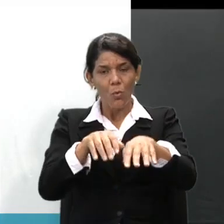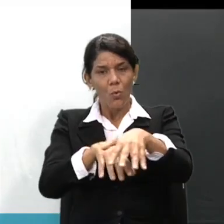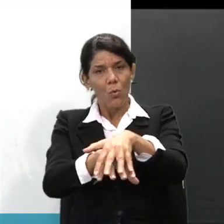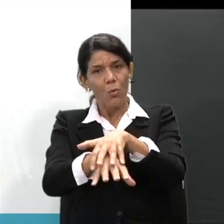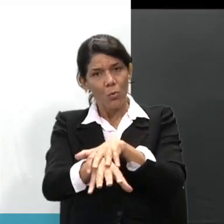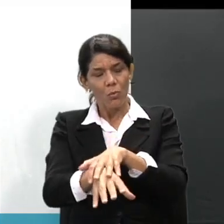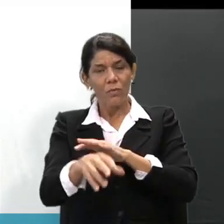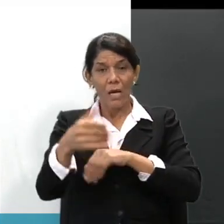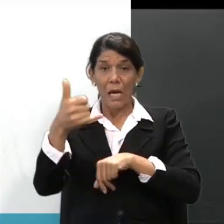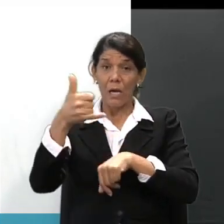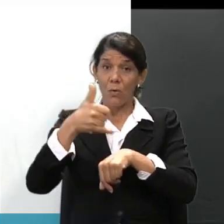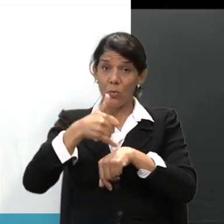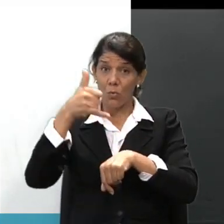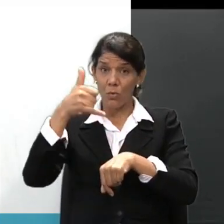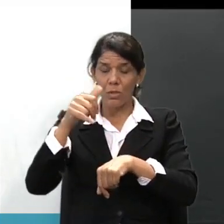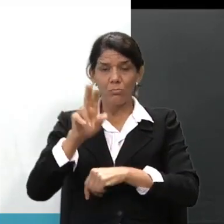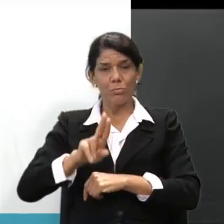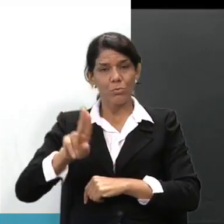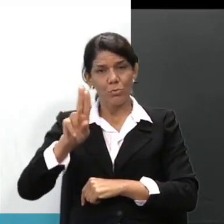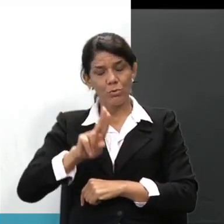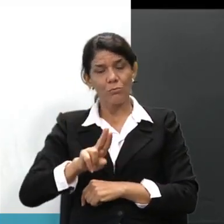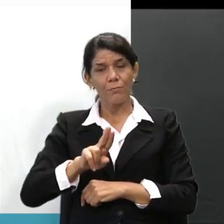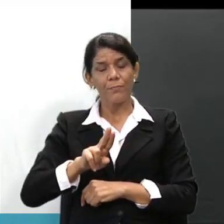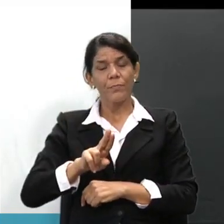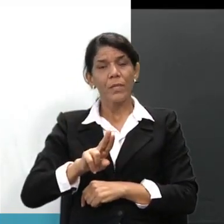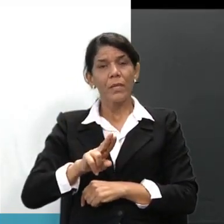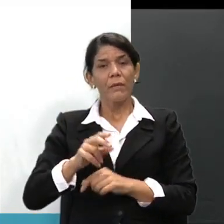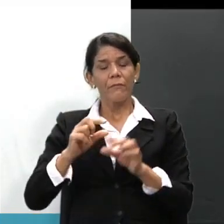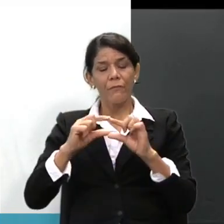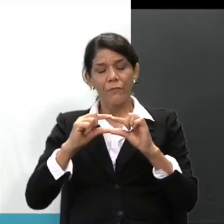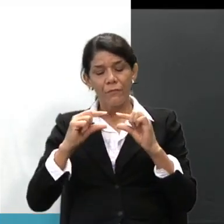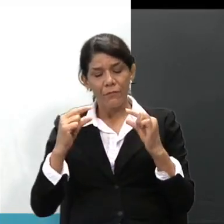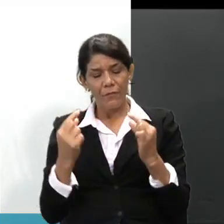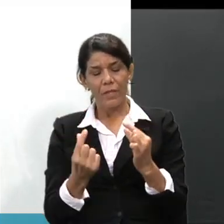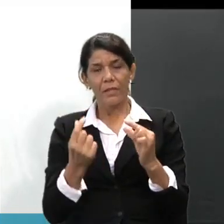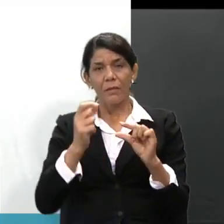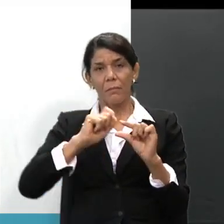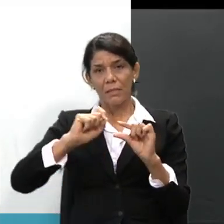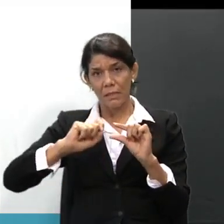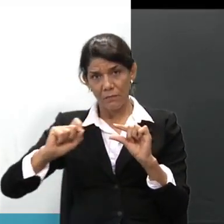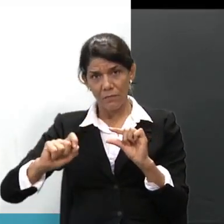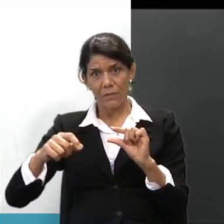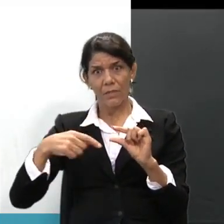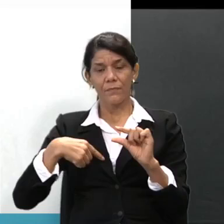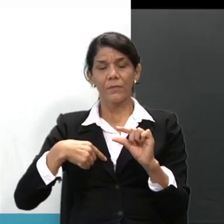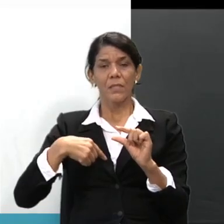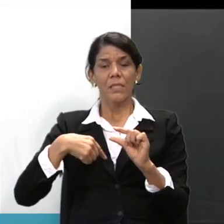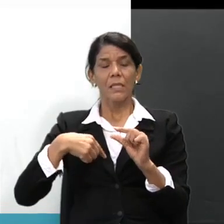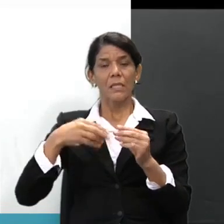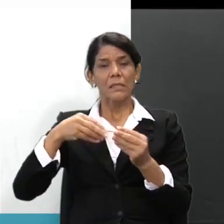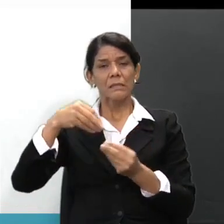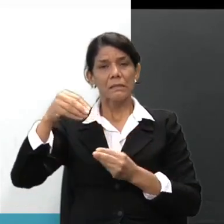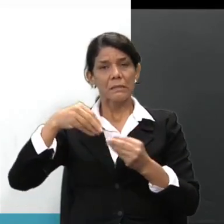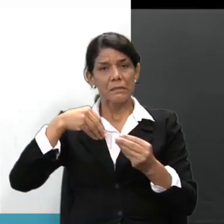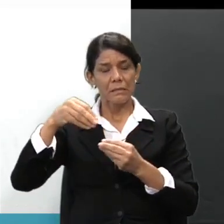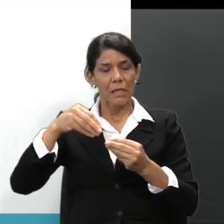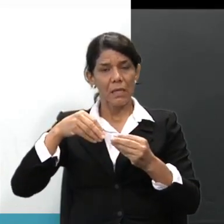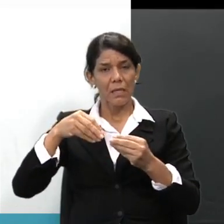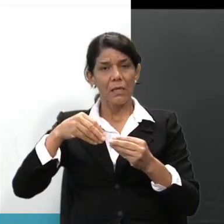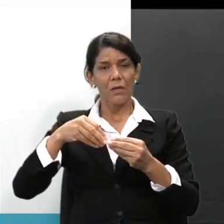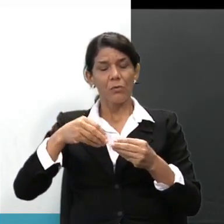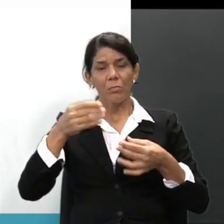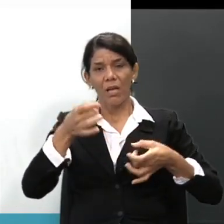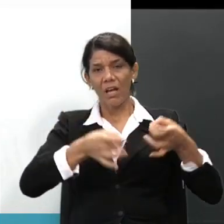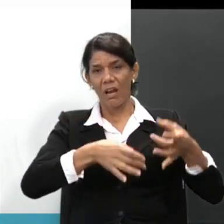procedimento, agulha para aplicação endovenosa, fita microporosa, saco plástico para resíduo e coletor de